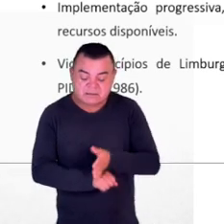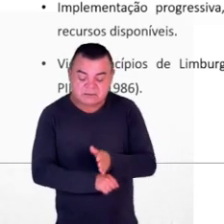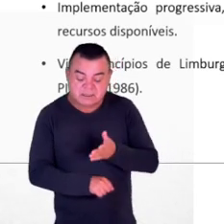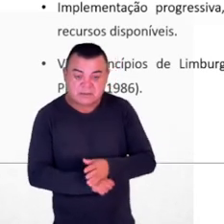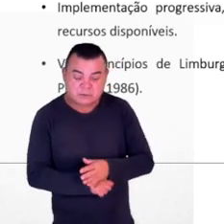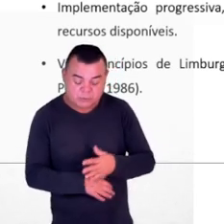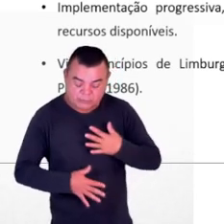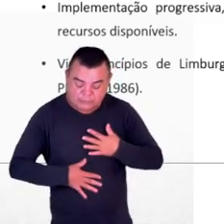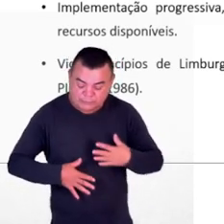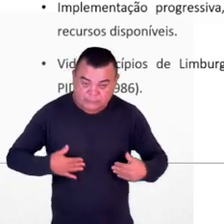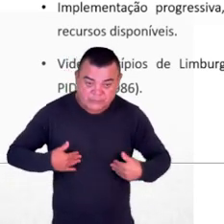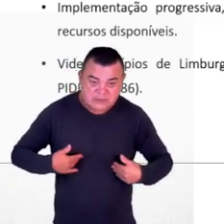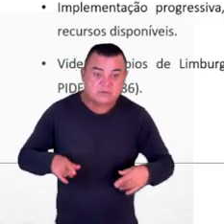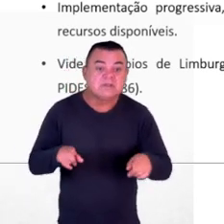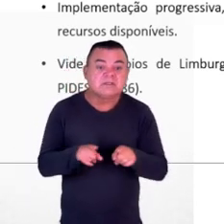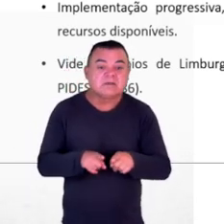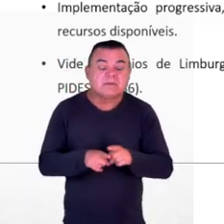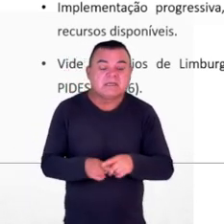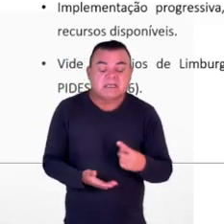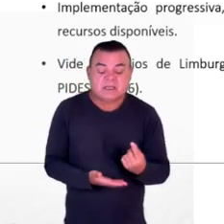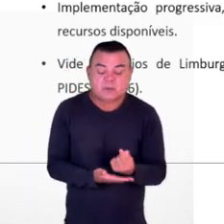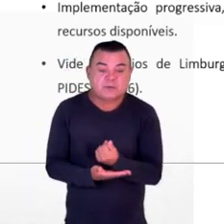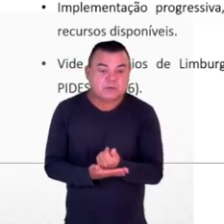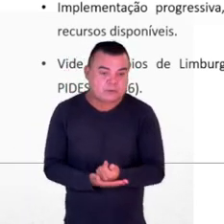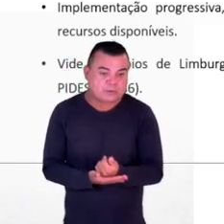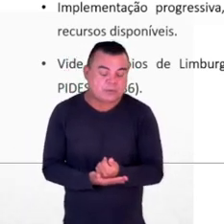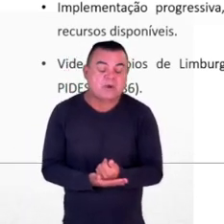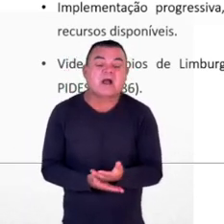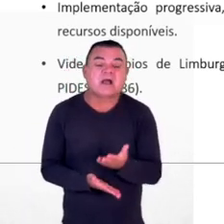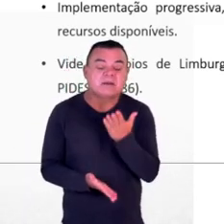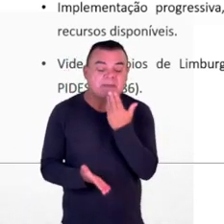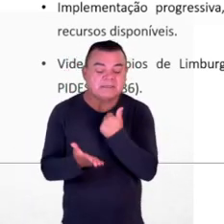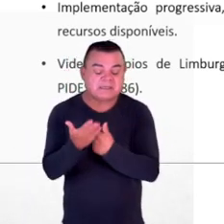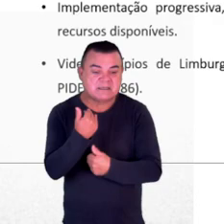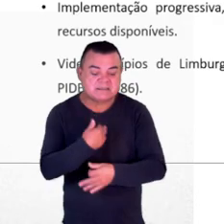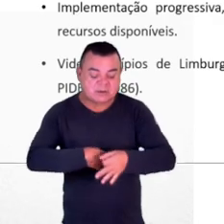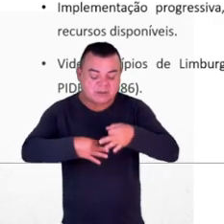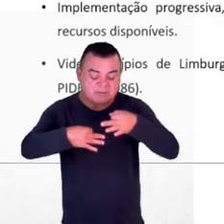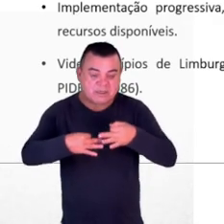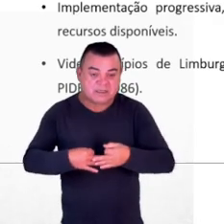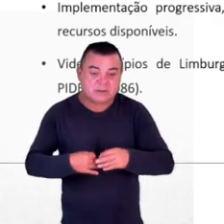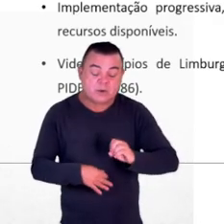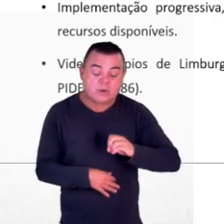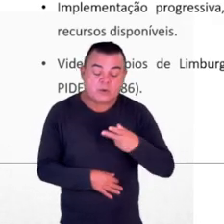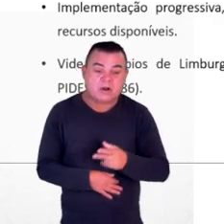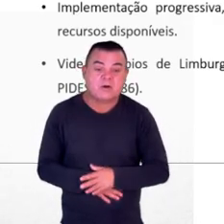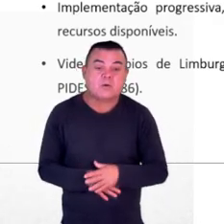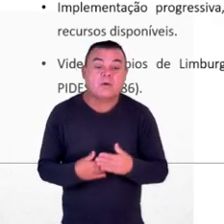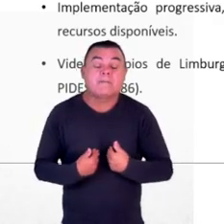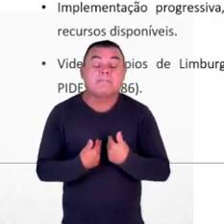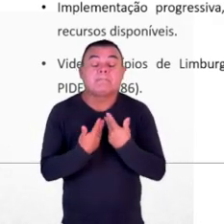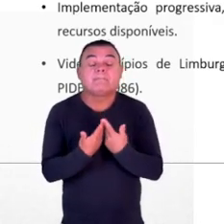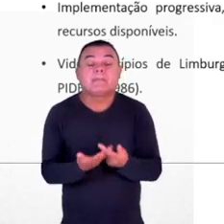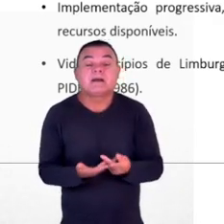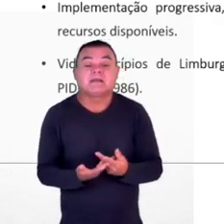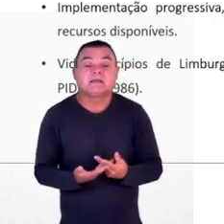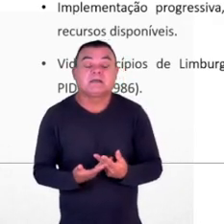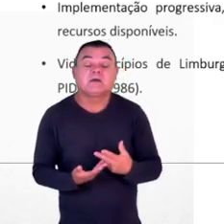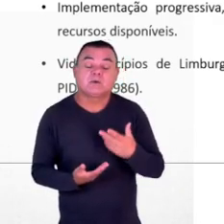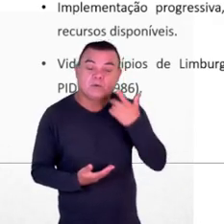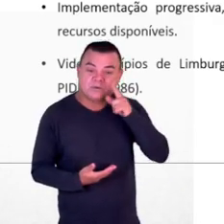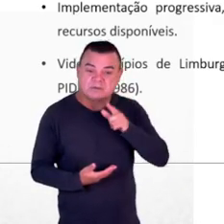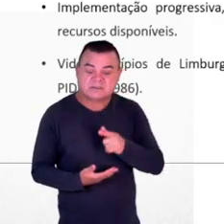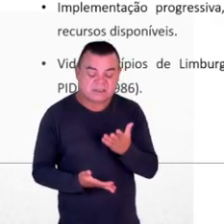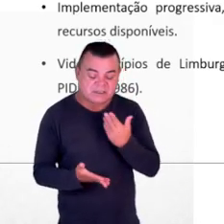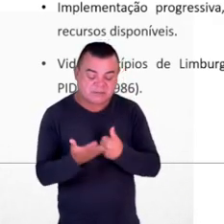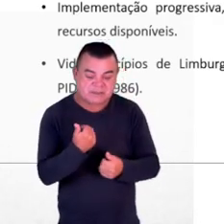econômico ininterruptamente à Alimentação adequada ou aos meios para sua obtenção este